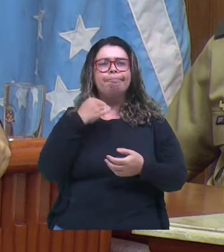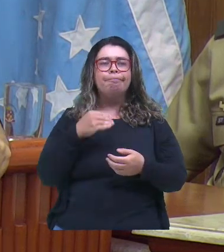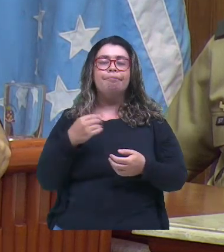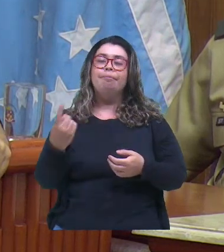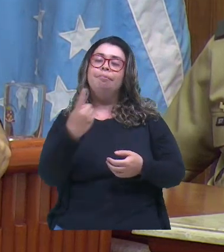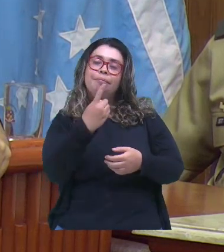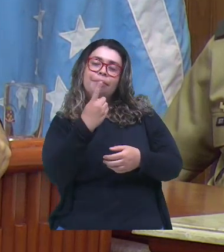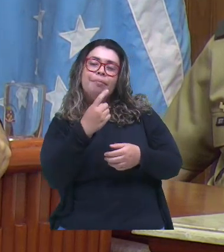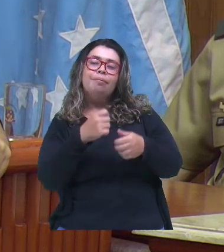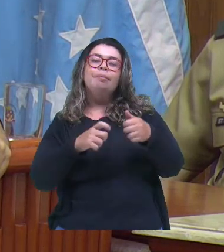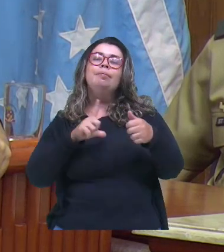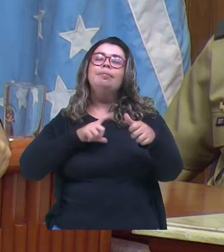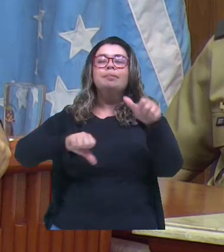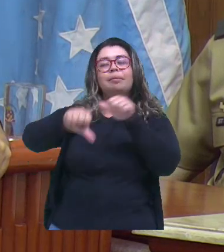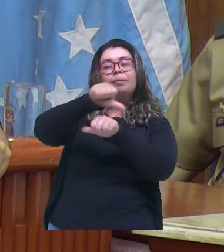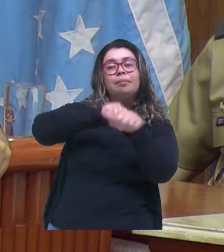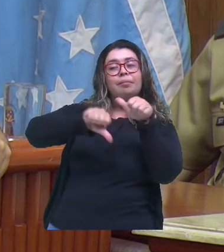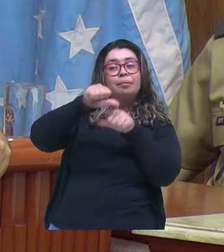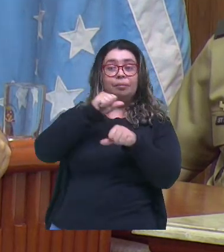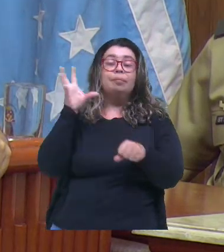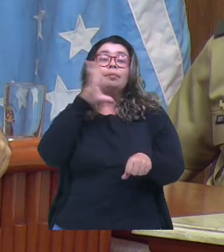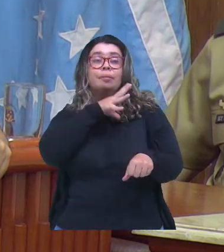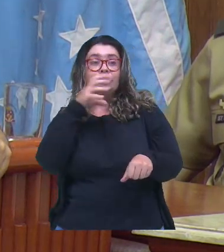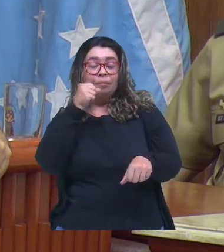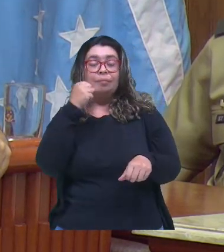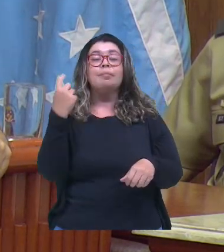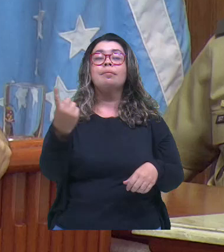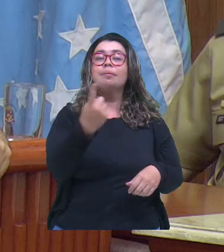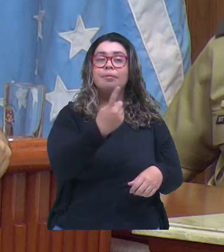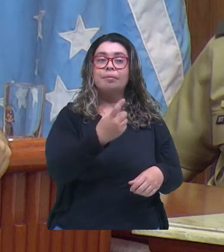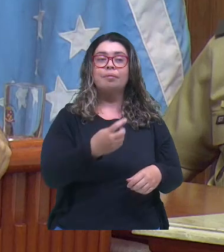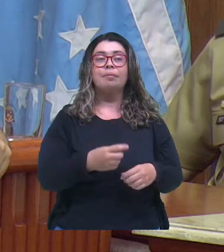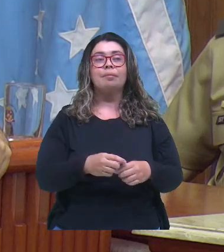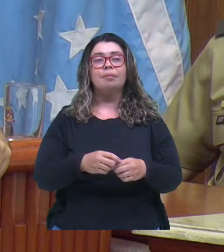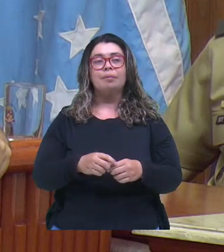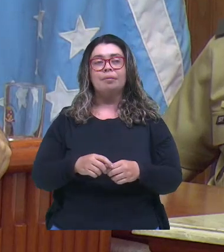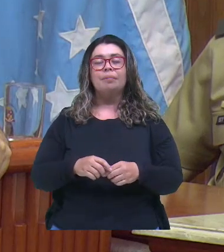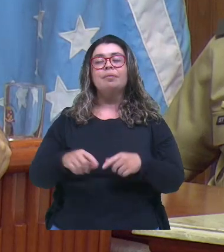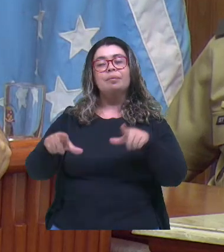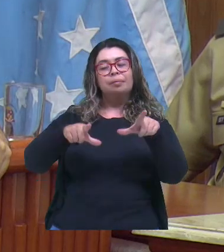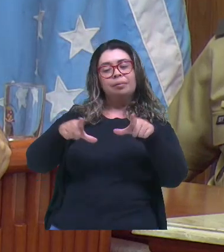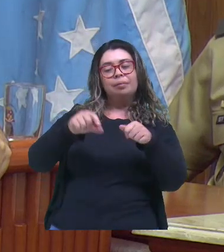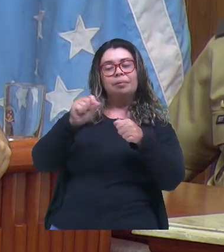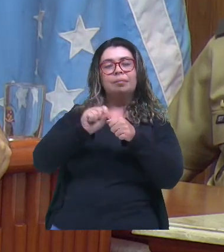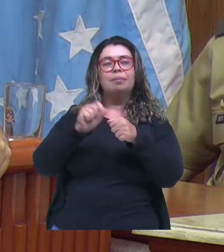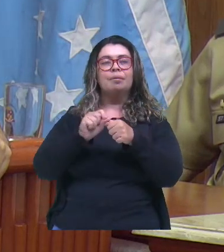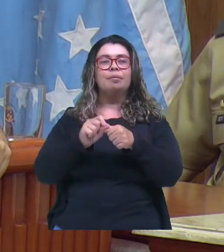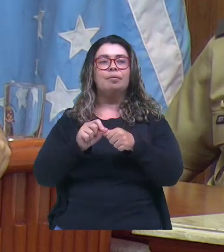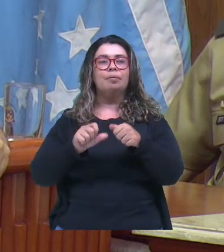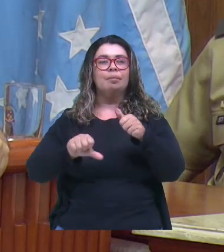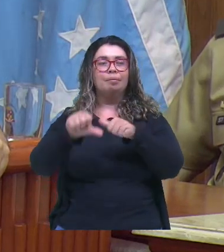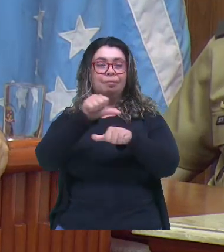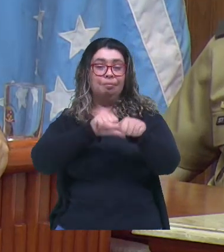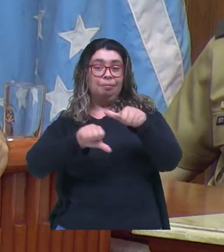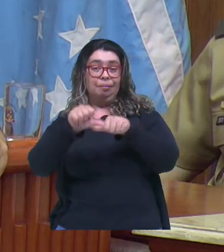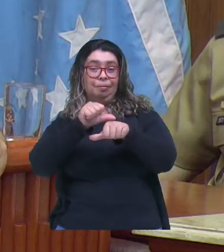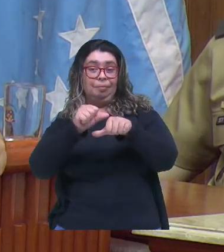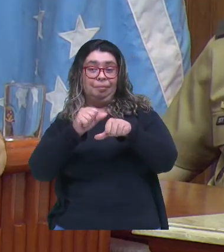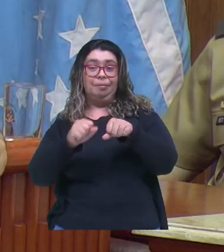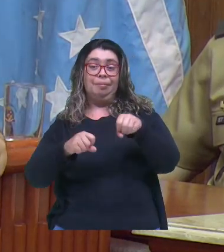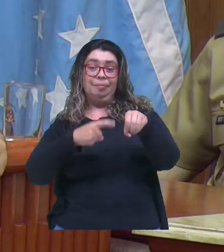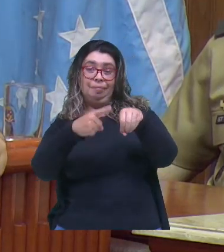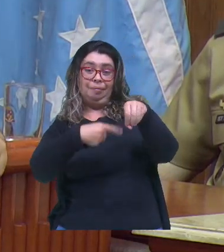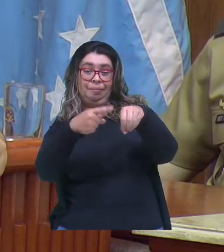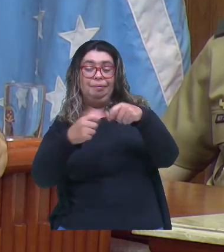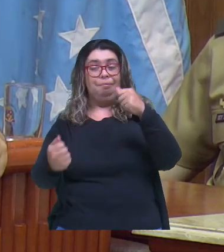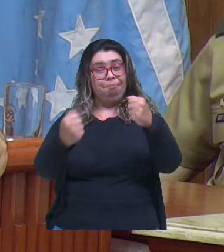reinventar de maneira muito rápida, cada um aqui dentro do seu segmento de trabalho, trocar o pneu com o carro andando,